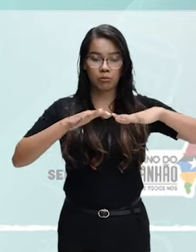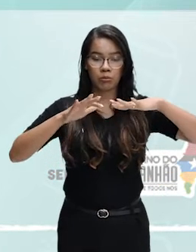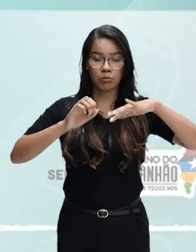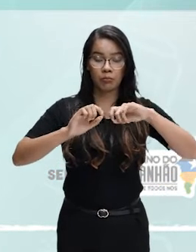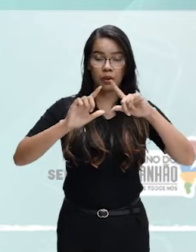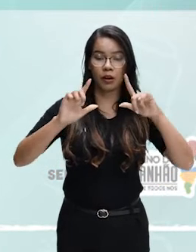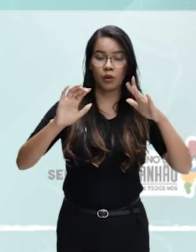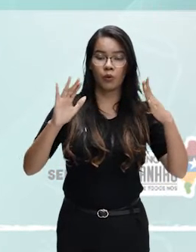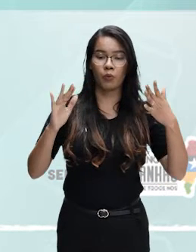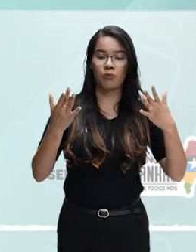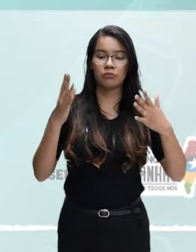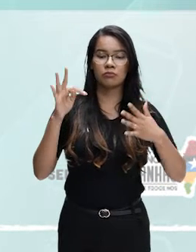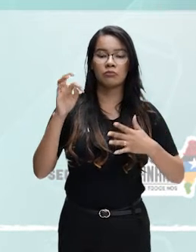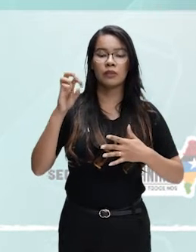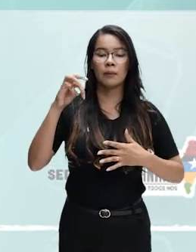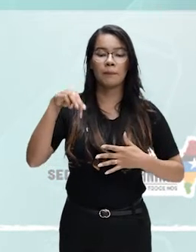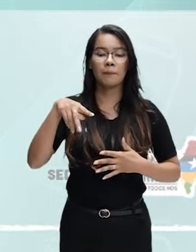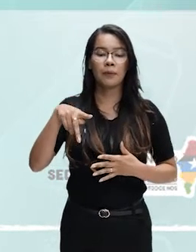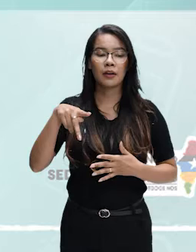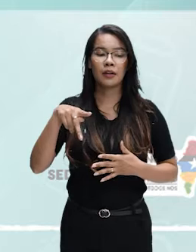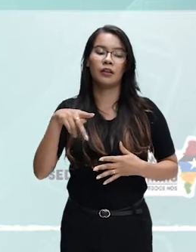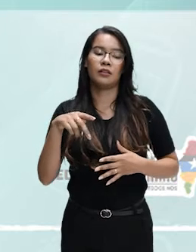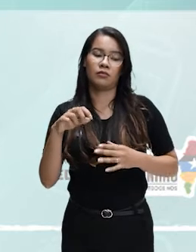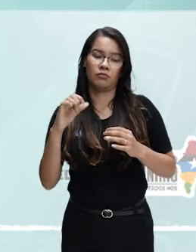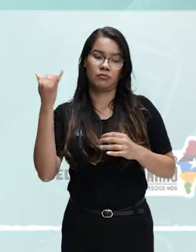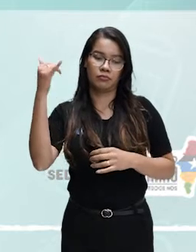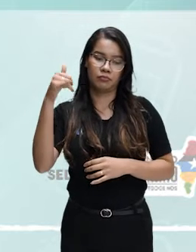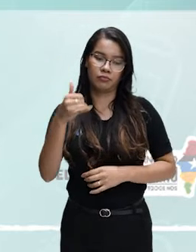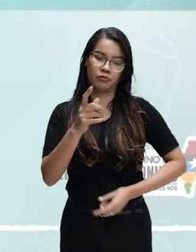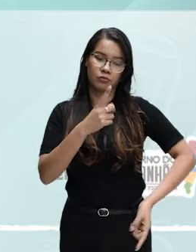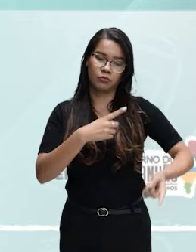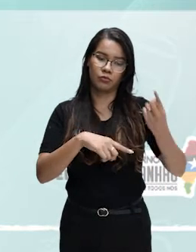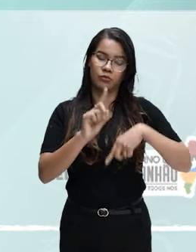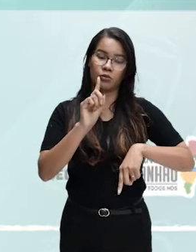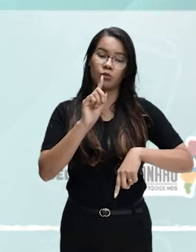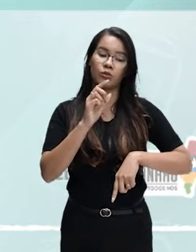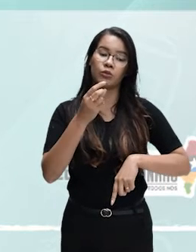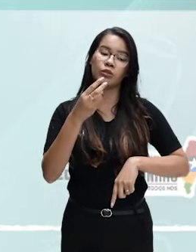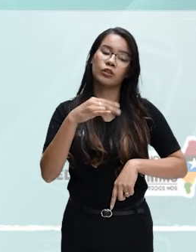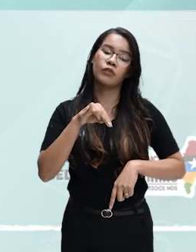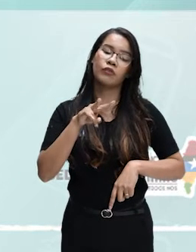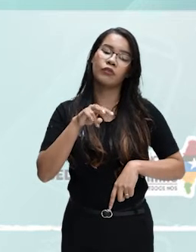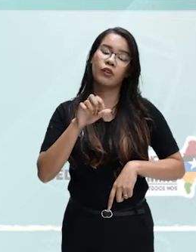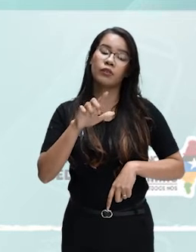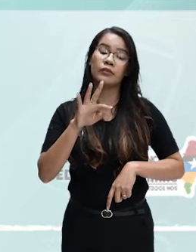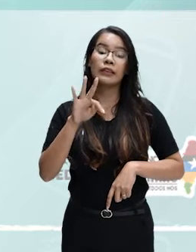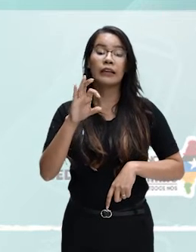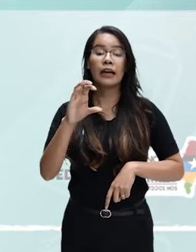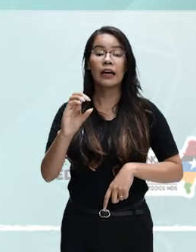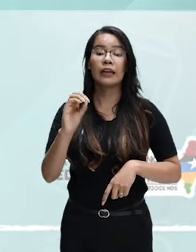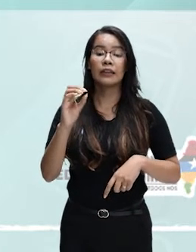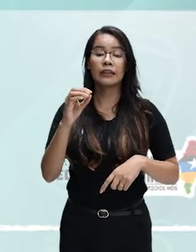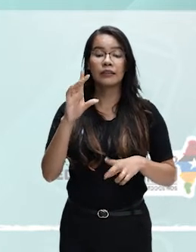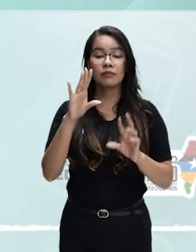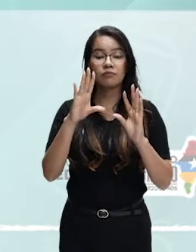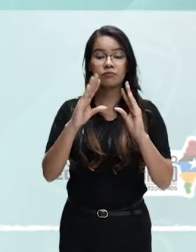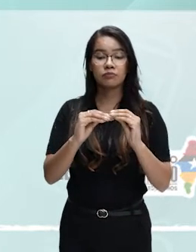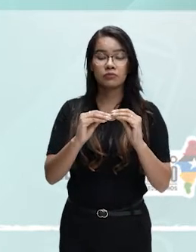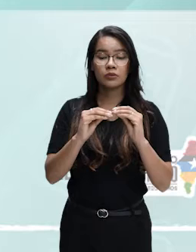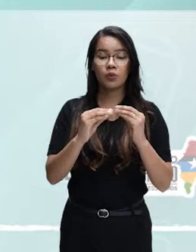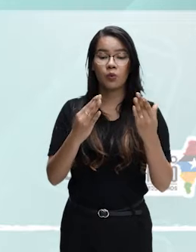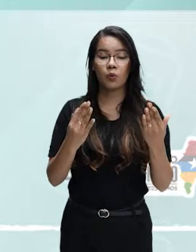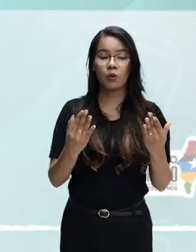nível crítico, TC, e desligando-o quando a temperatura cai para